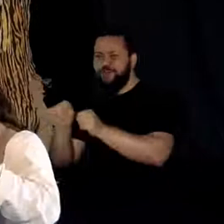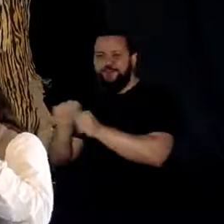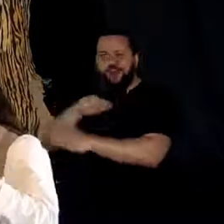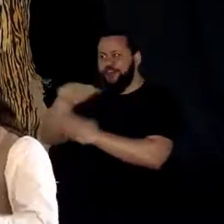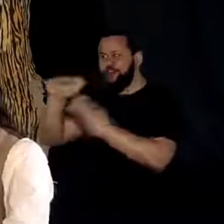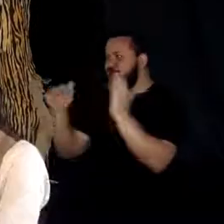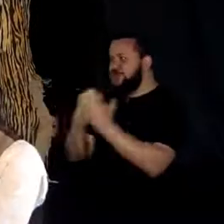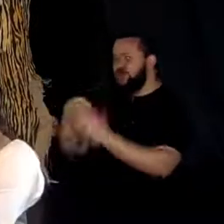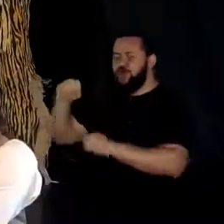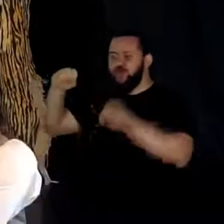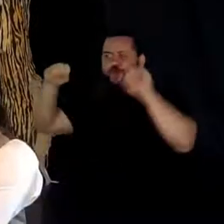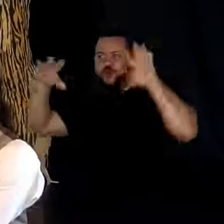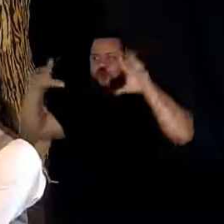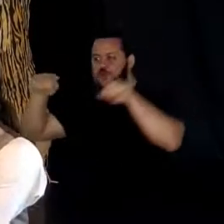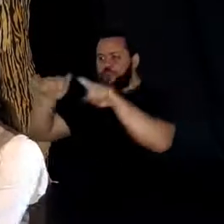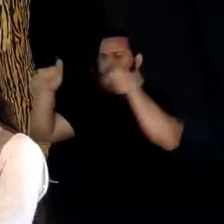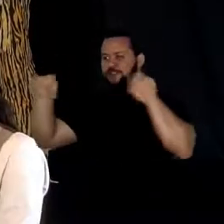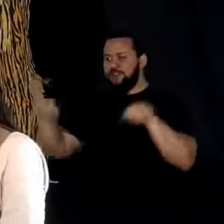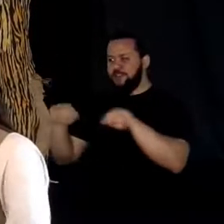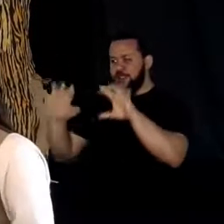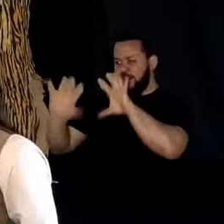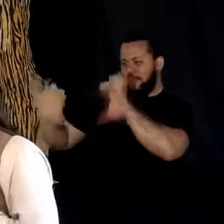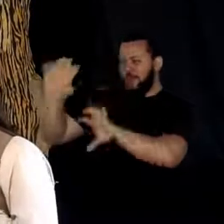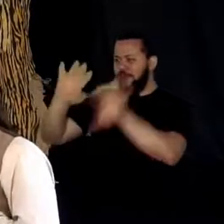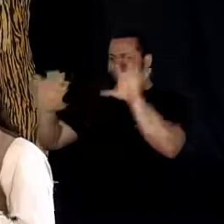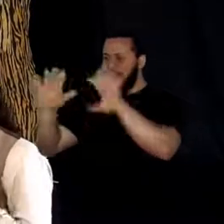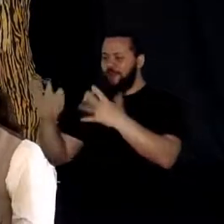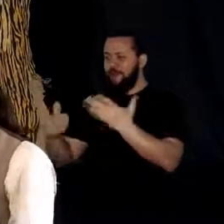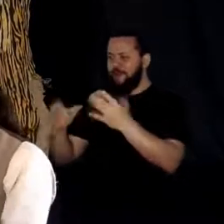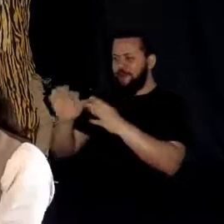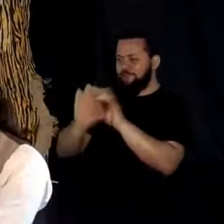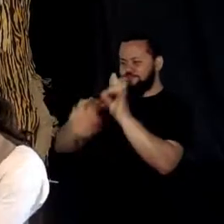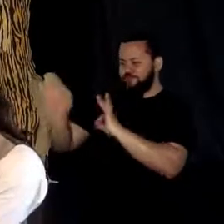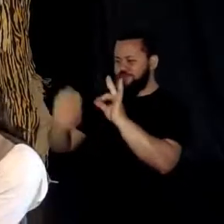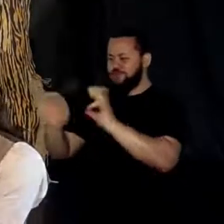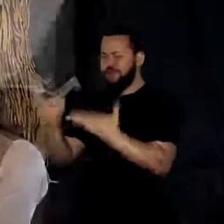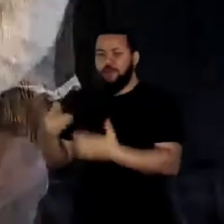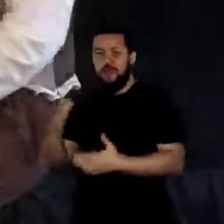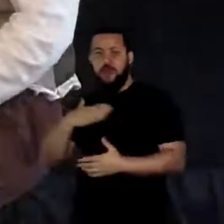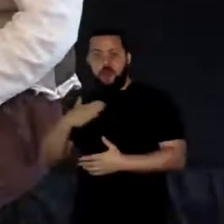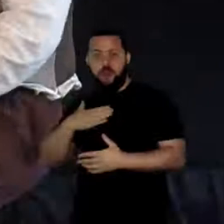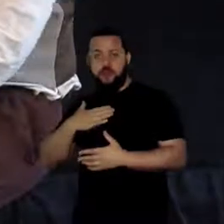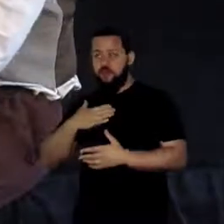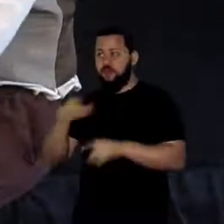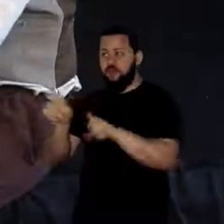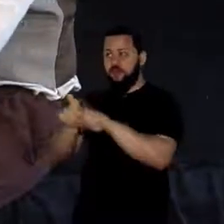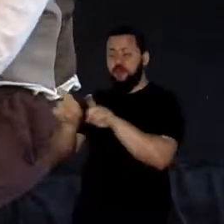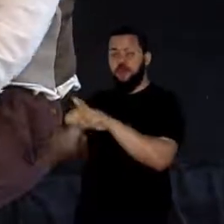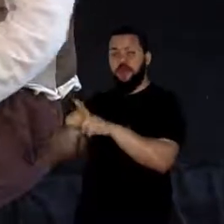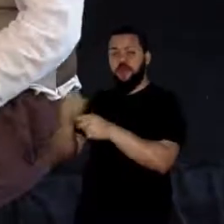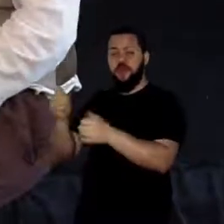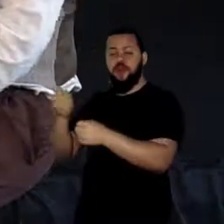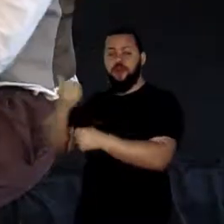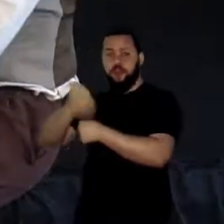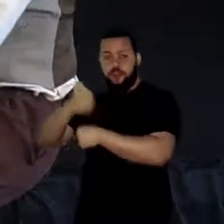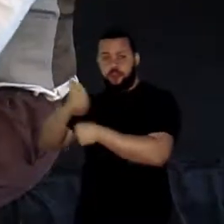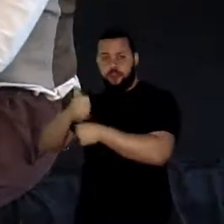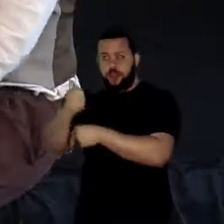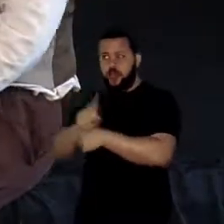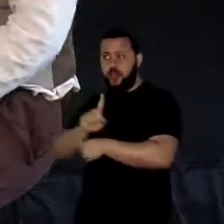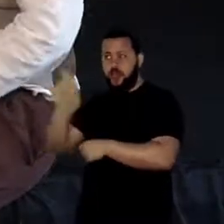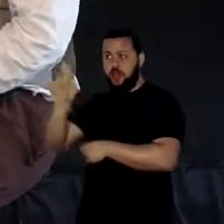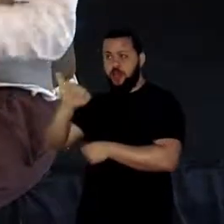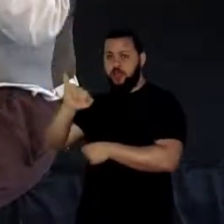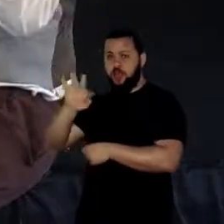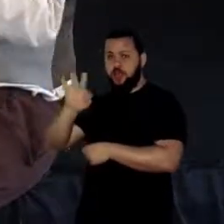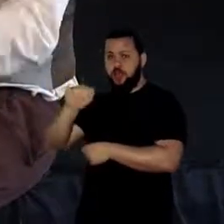luz, técnica, se precisar. E esse espetáculo foi todo concebido entre mim e o meu diretor, Max Rennert, de Itajaí, da TESPES, companhia de teatro. O Max, né, que